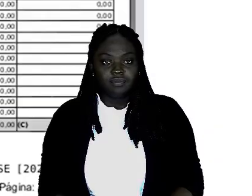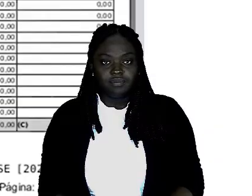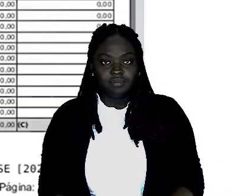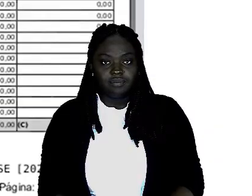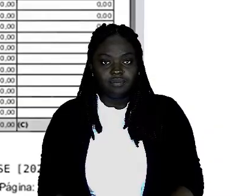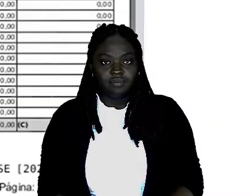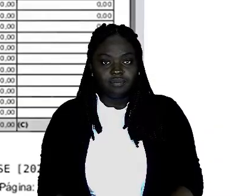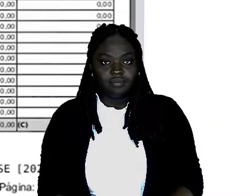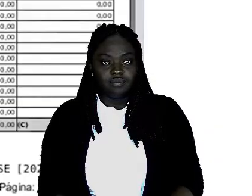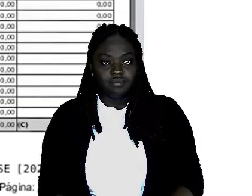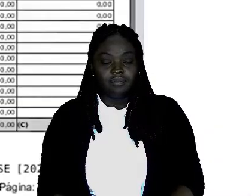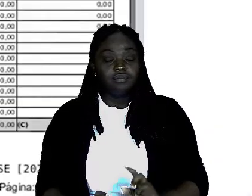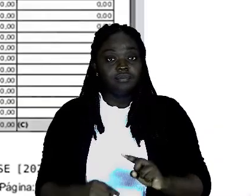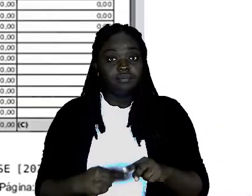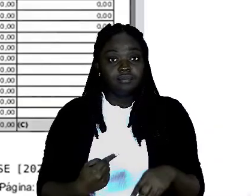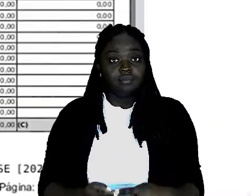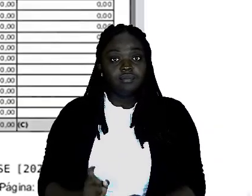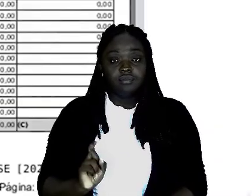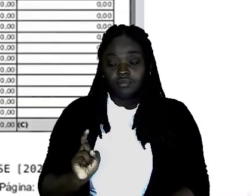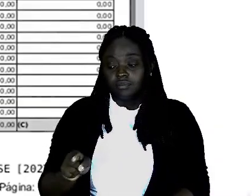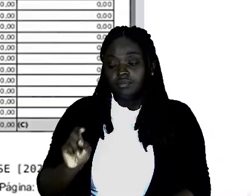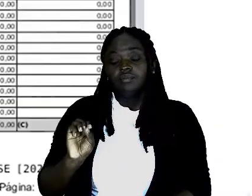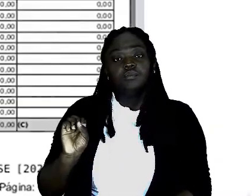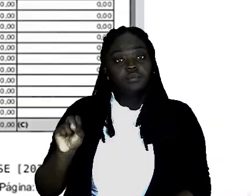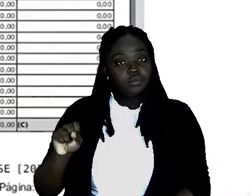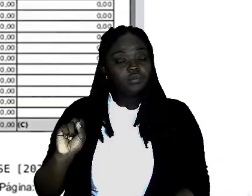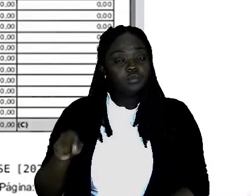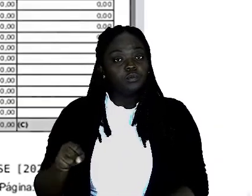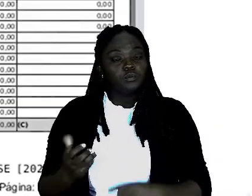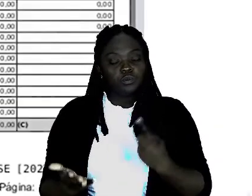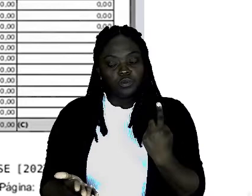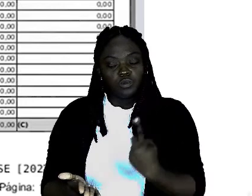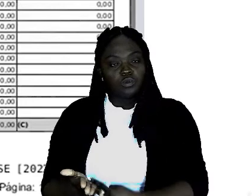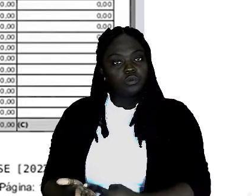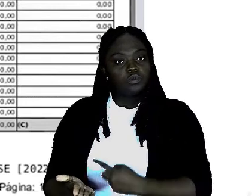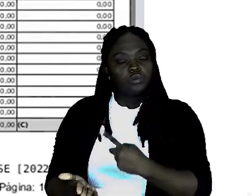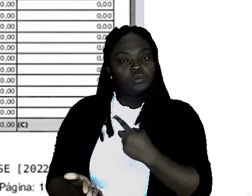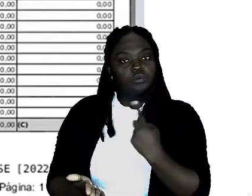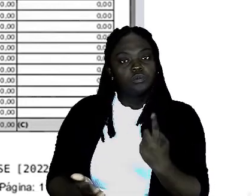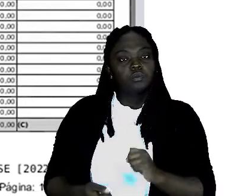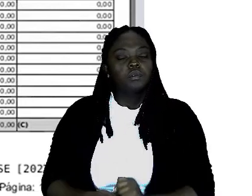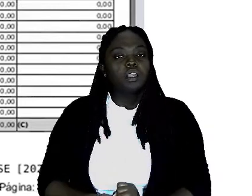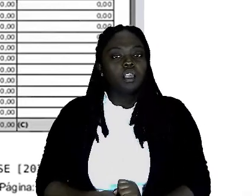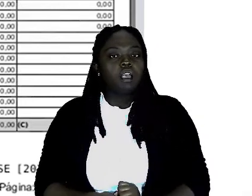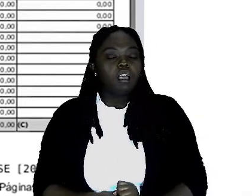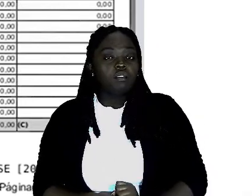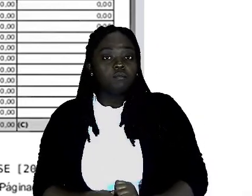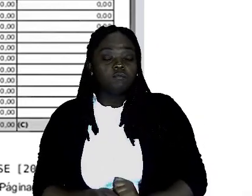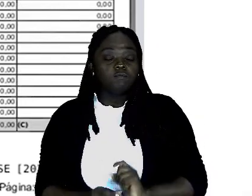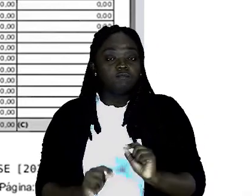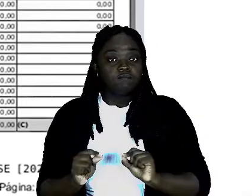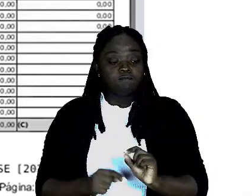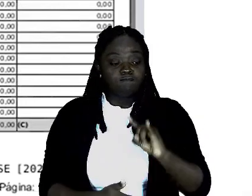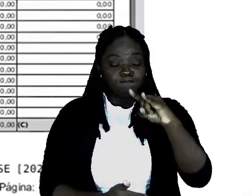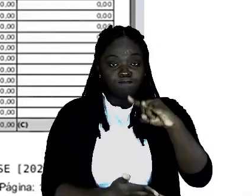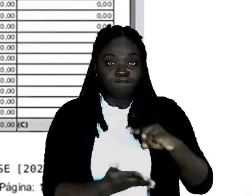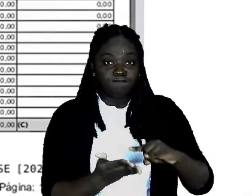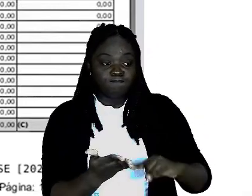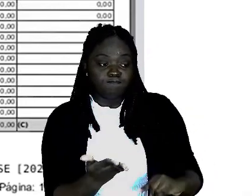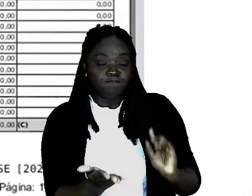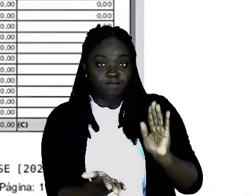Em seguida, clique em Sim para confirmar a geração da mídia da prestação de contas